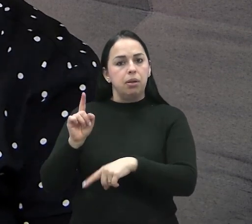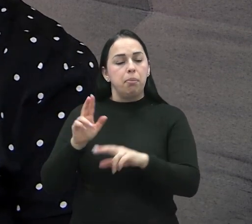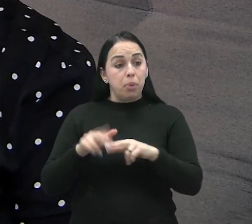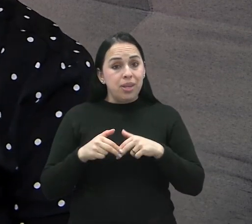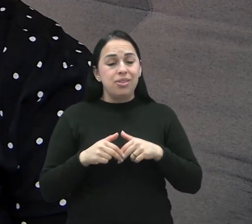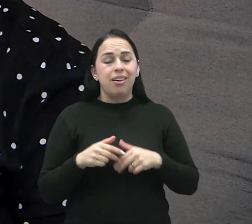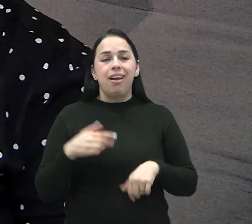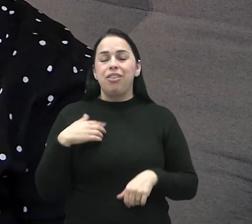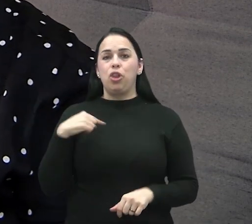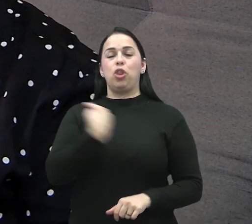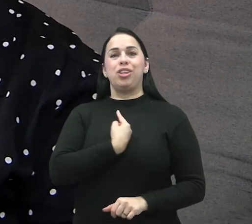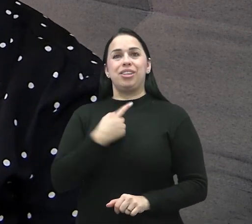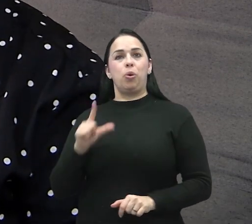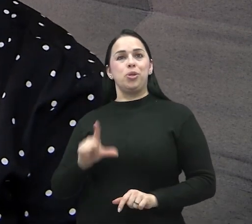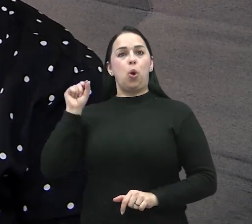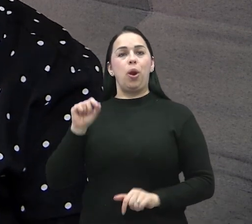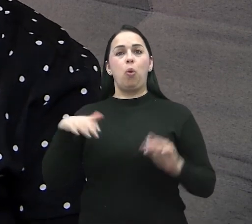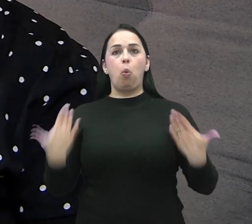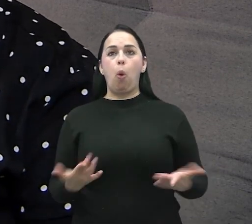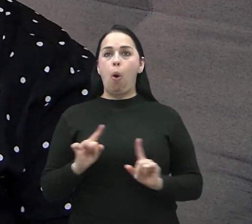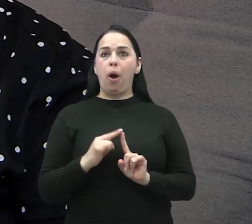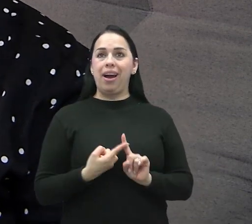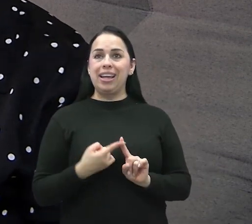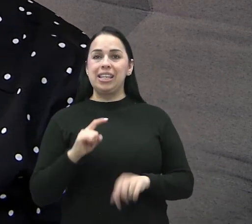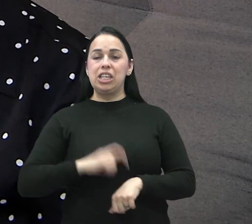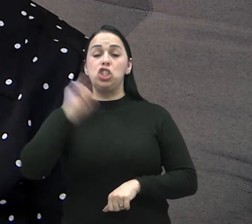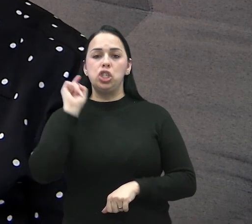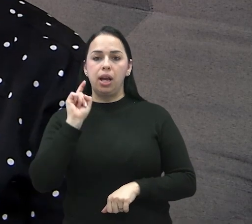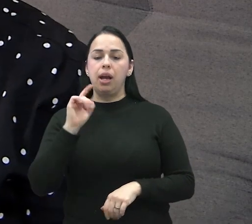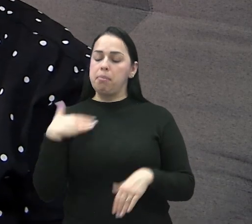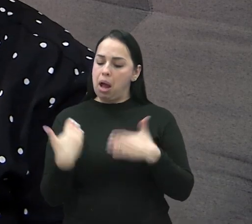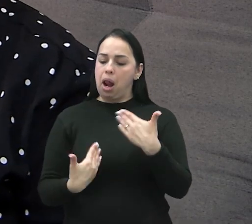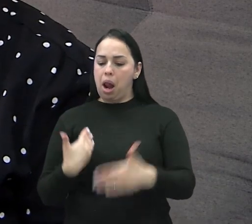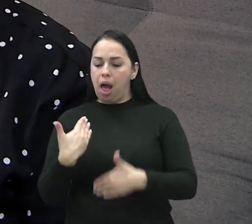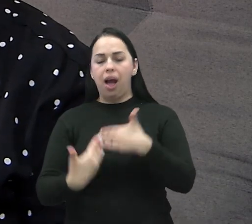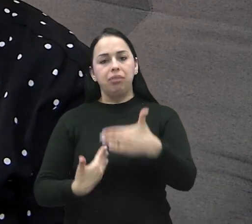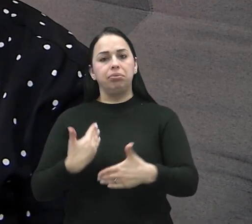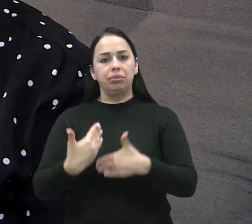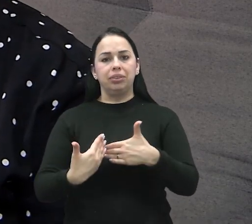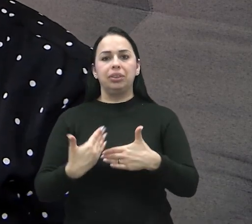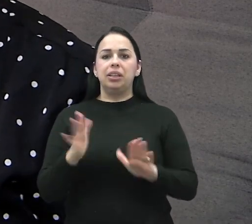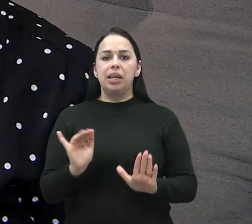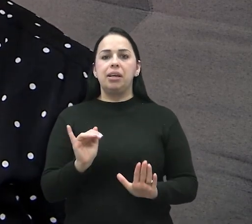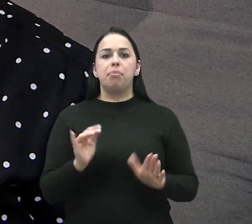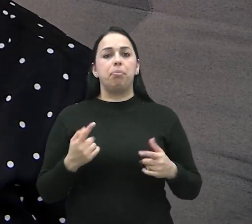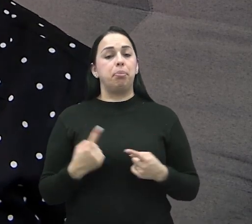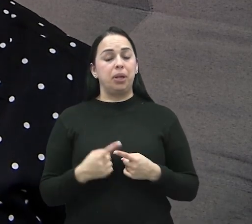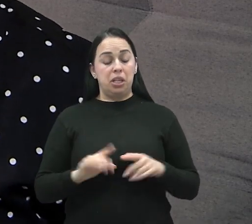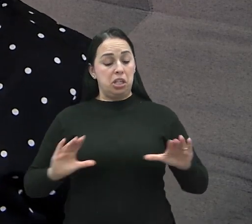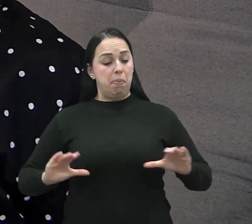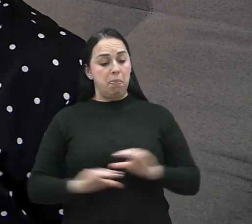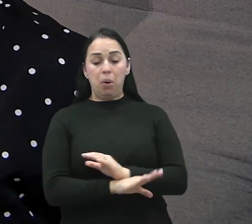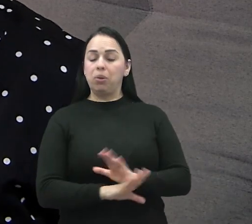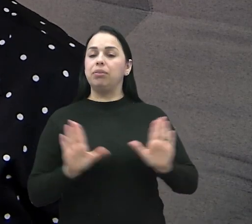dá essa liberdade de planejar em que momento a gente quer ser mãe, deixar essa maternidade um pouco mais tarde, quando a gente está,